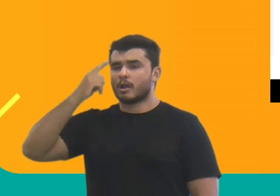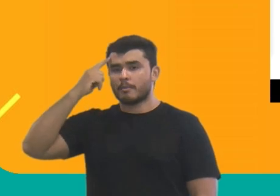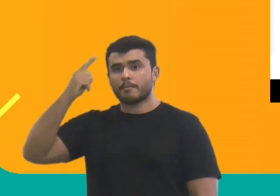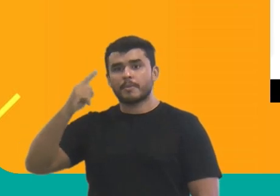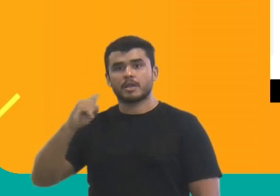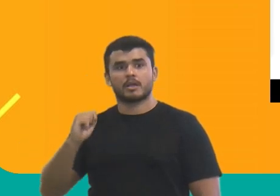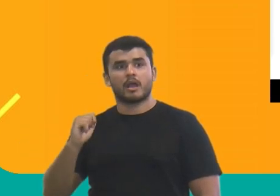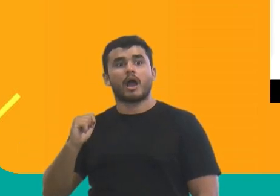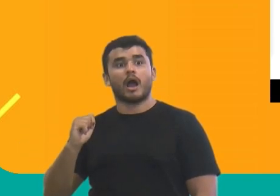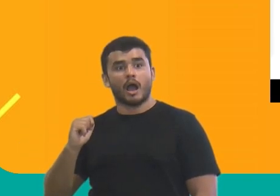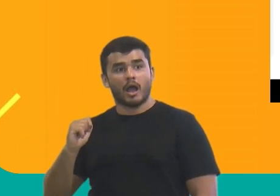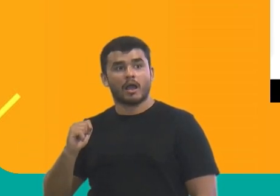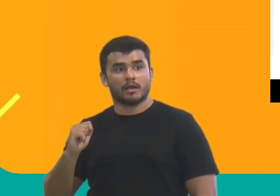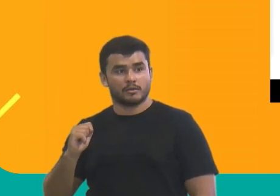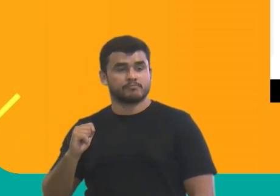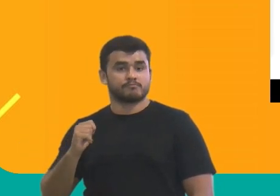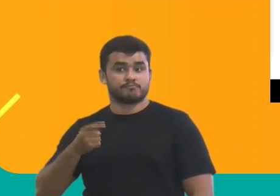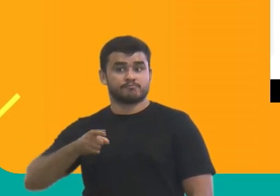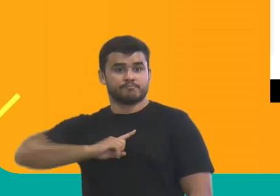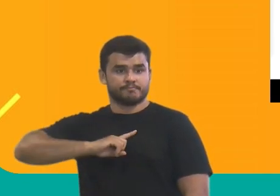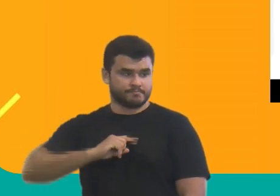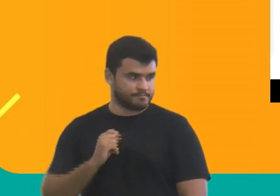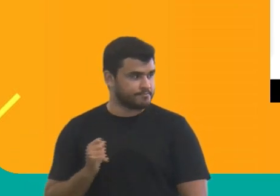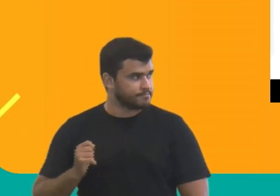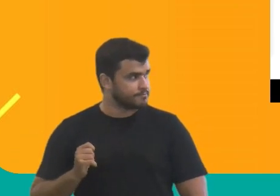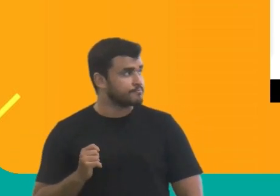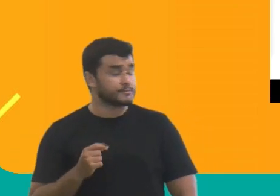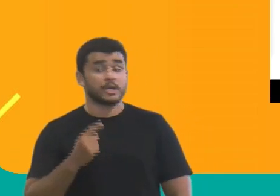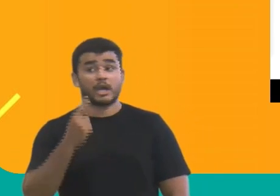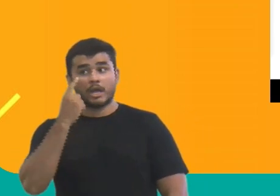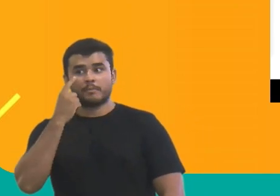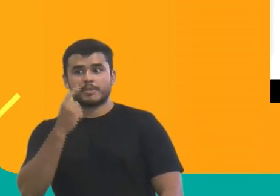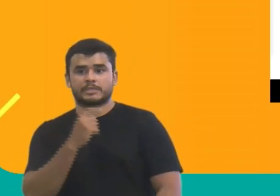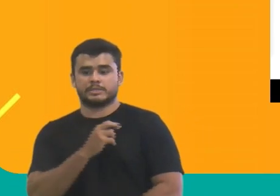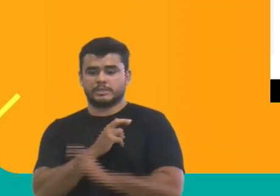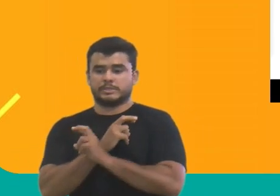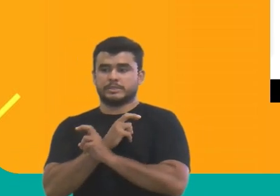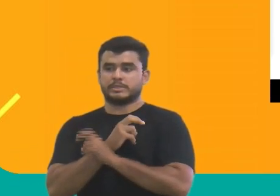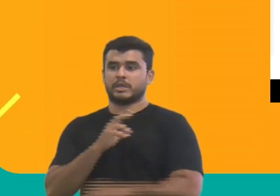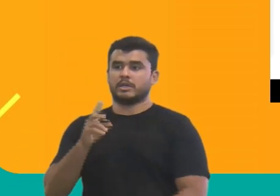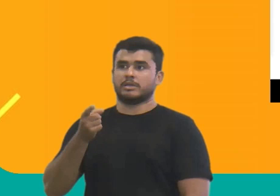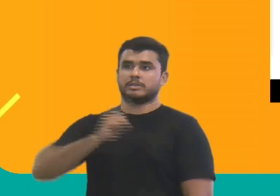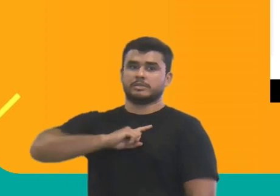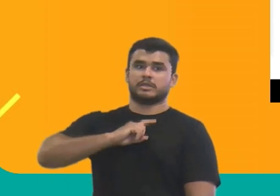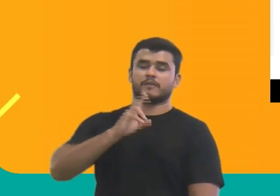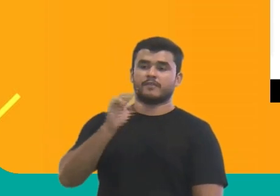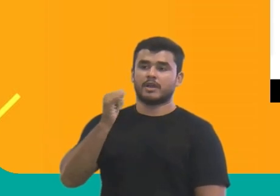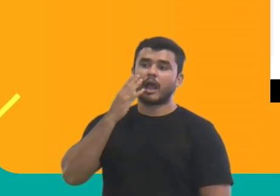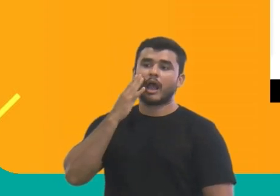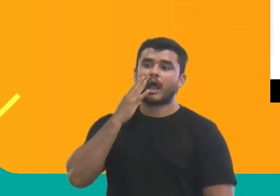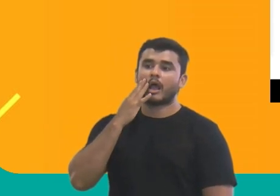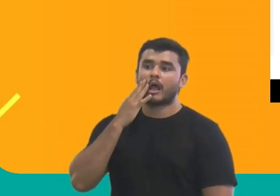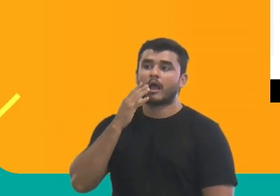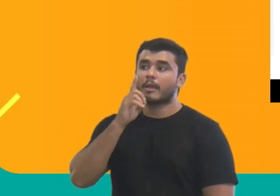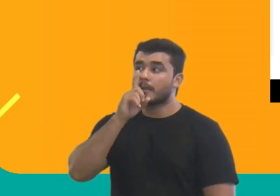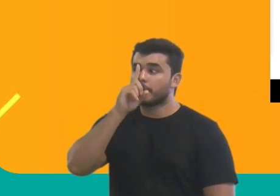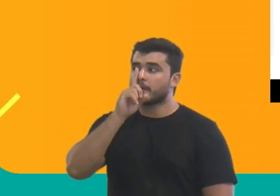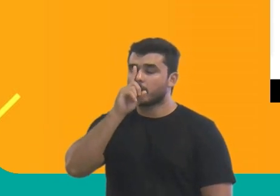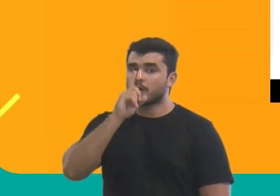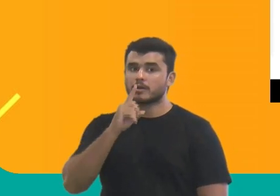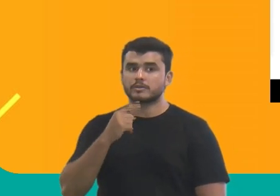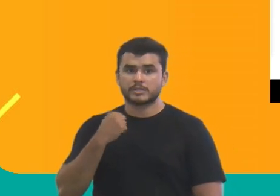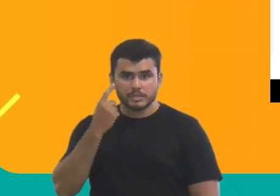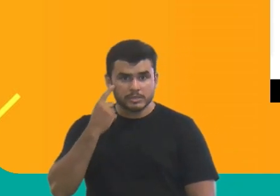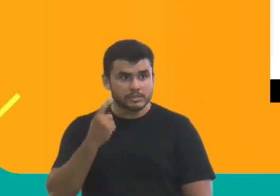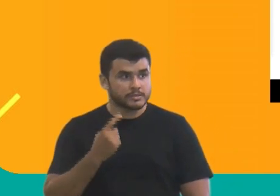material radioativo. Mas primeiro a gente se assusta, né? Depois a gente consegue responder, né? Primeiro a gente dá um baque, a gente fala, meu Deus, isso é química,